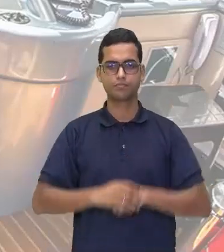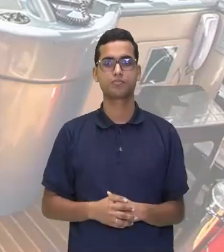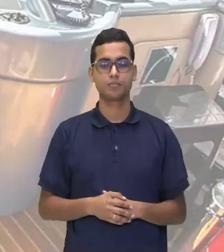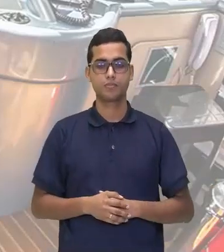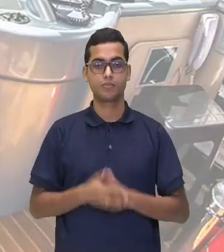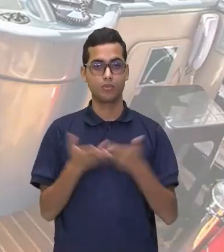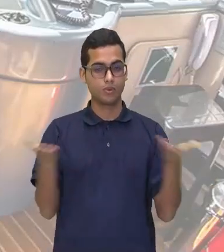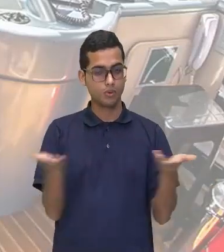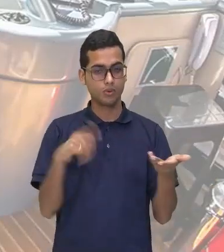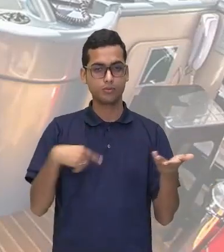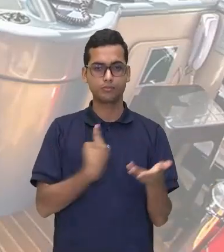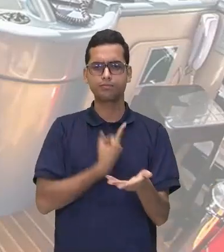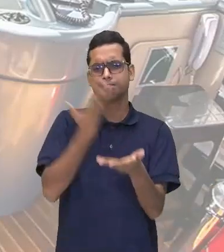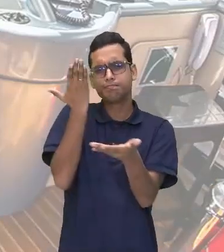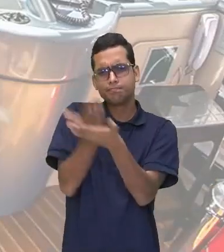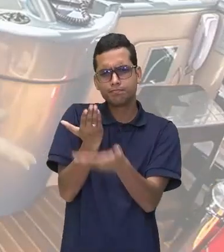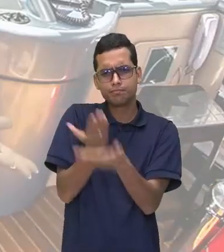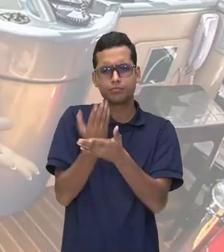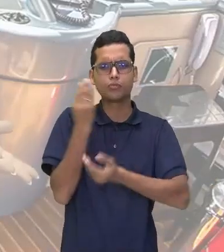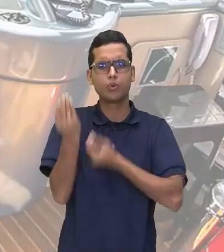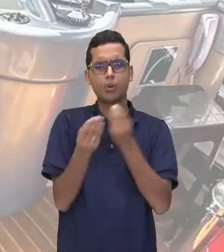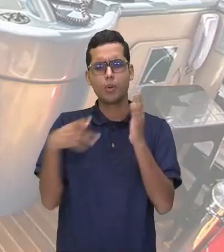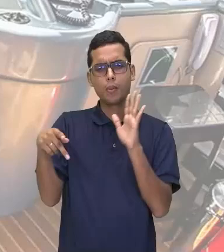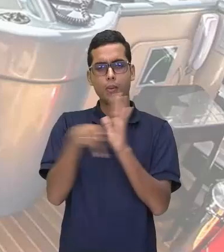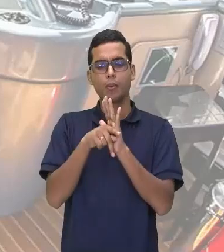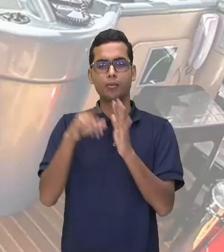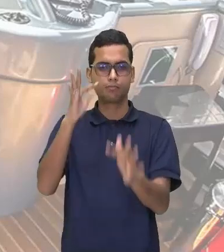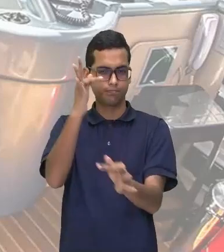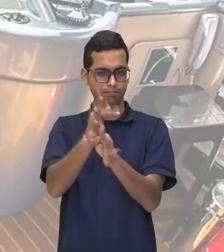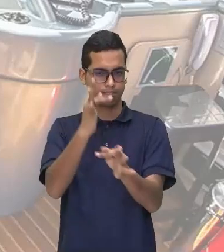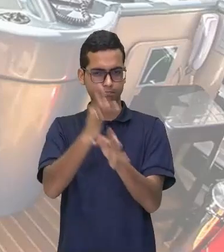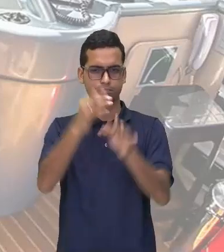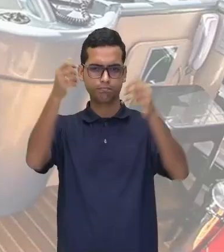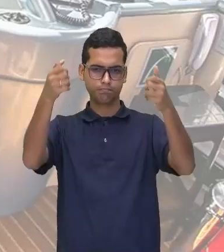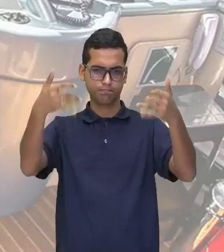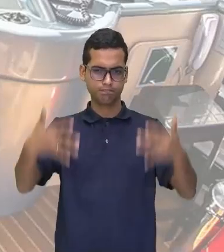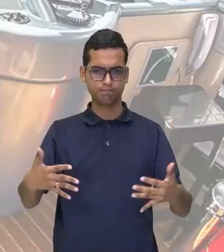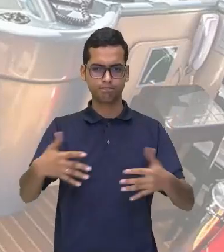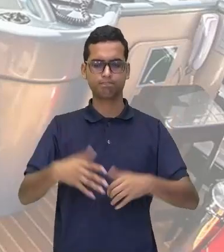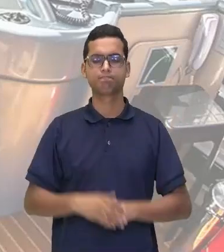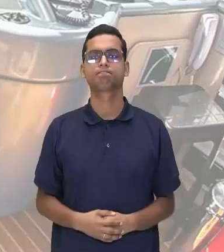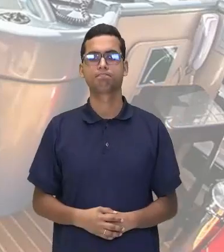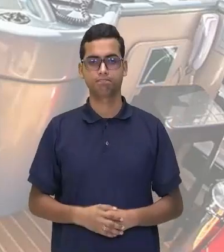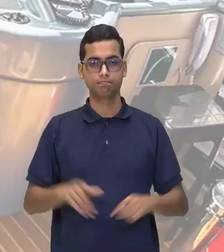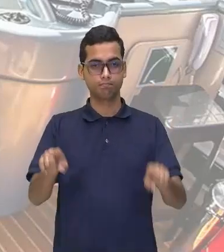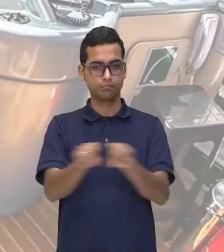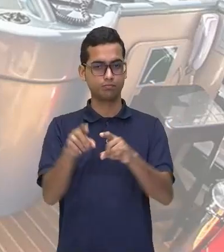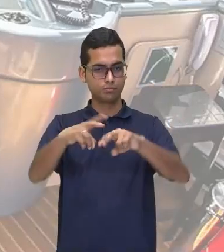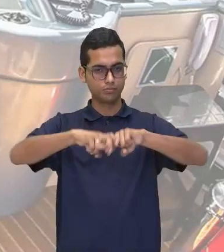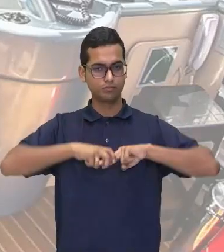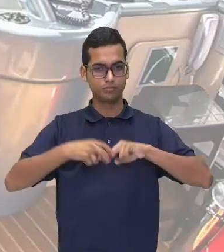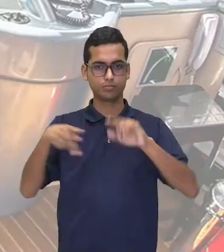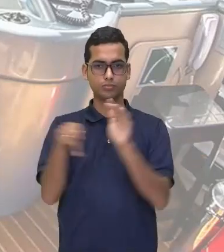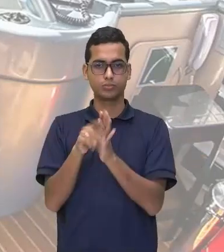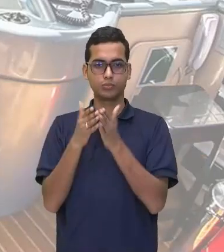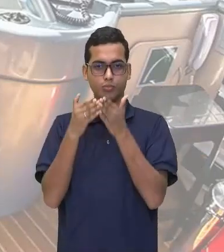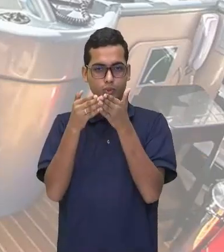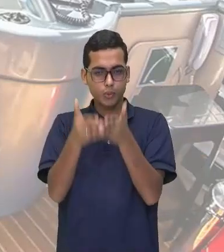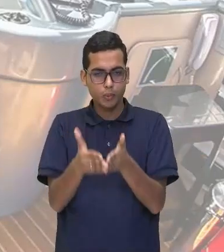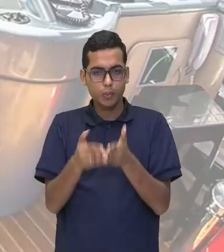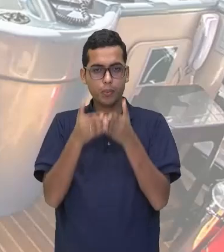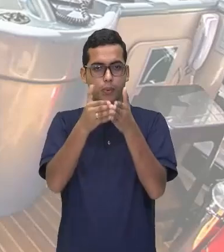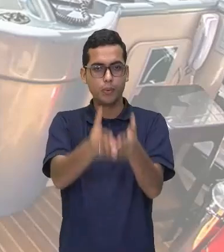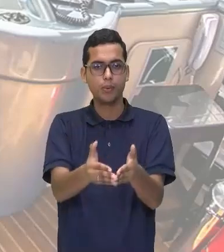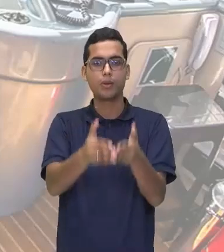pouco sobre como a física explica isso. E é por isso que estamos aqui neste barco, conhecido como Barco